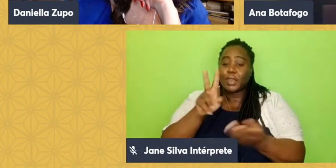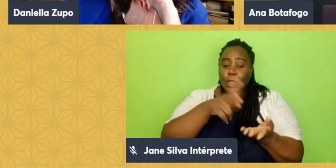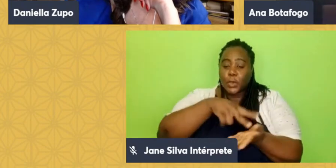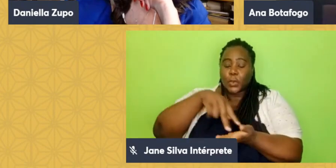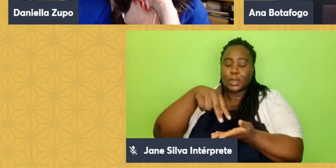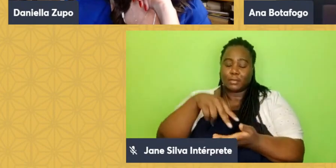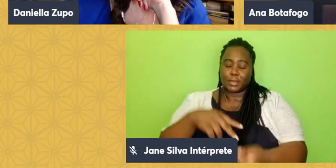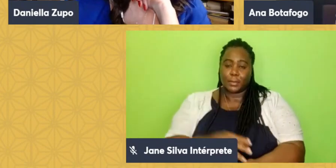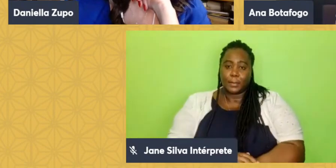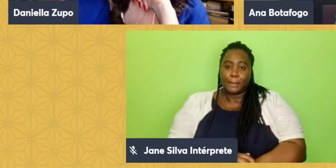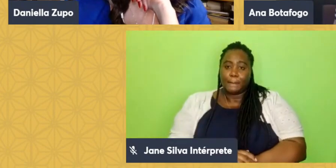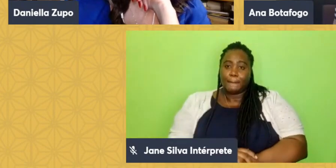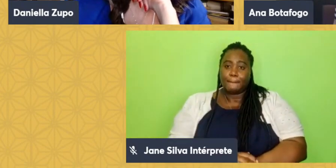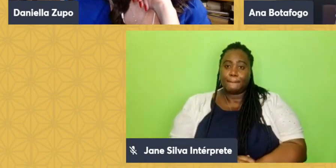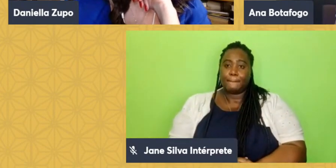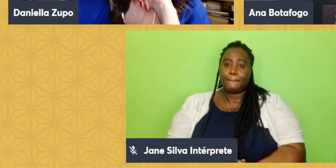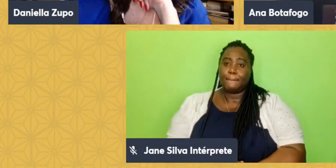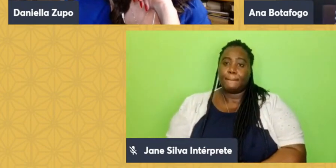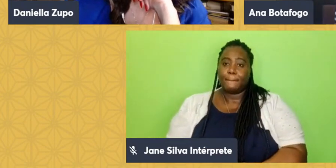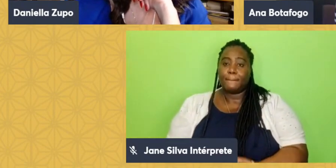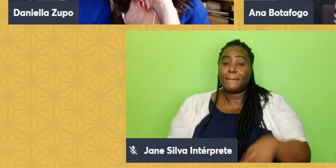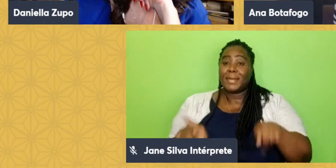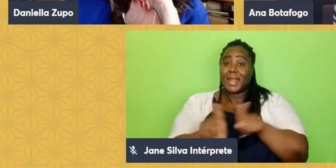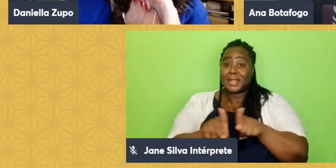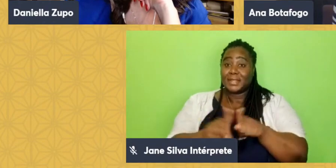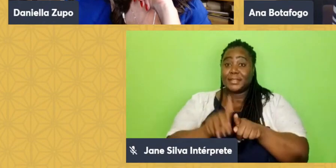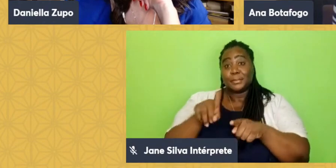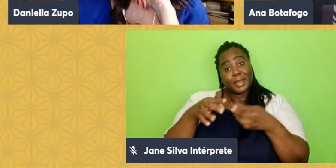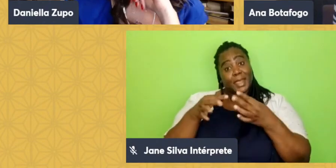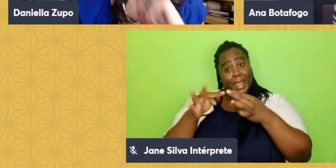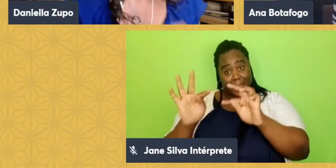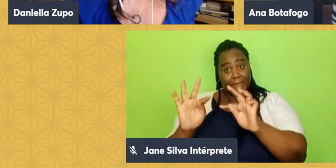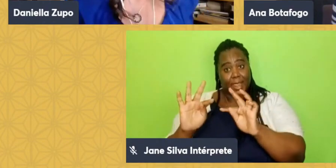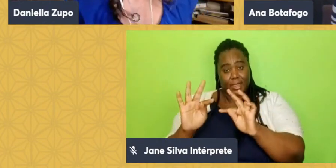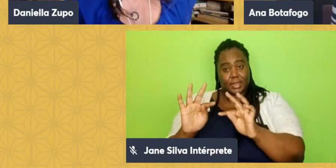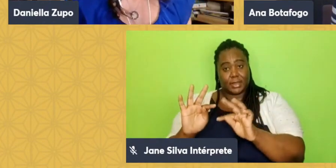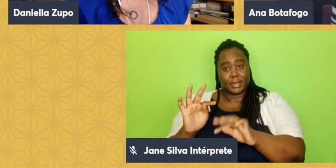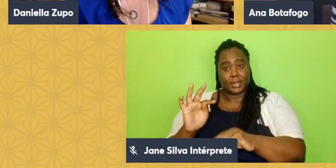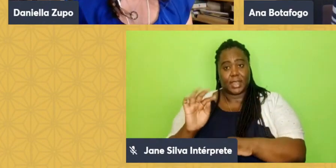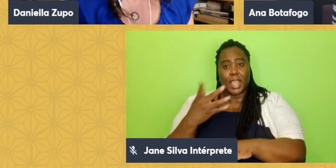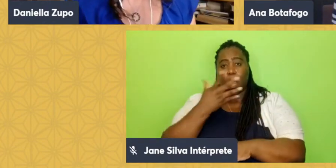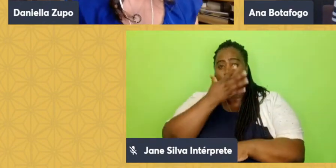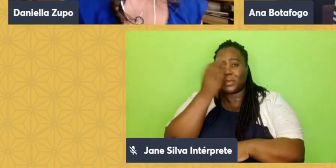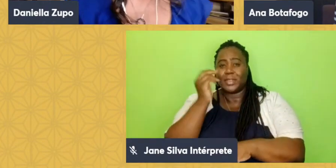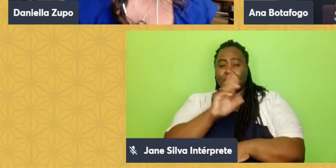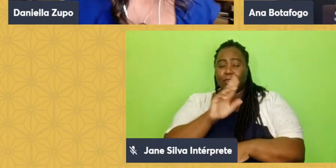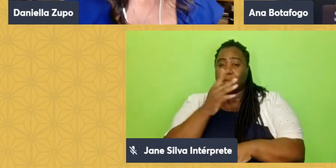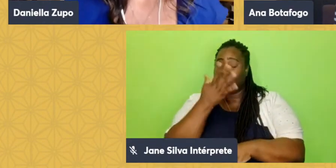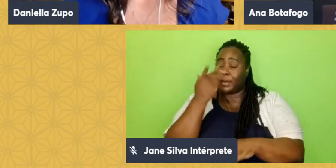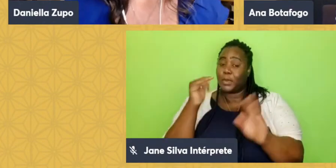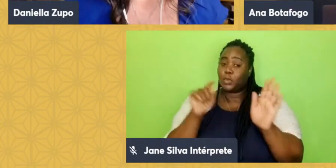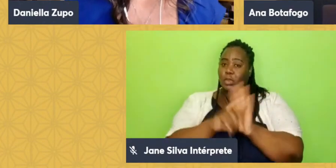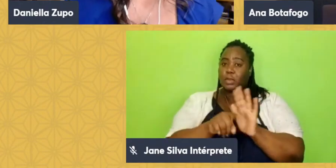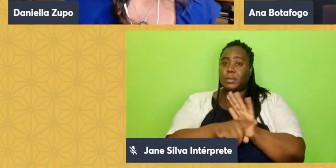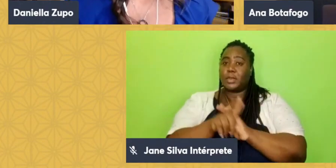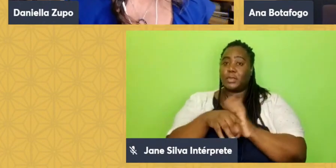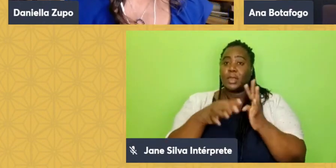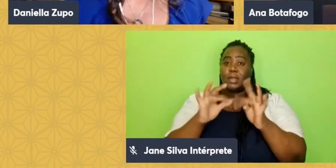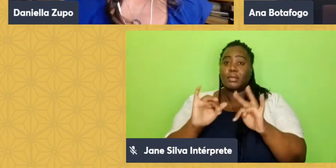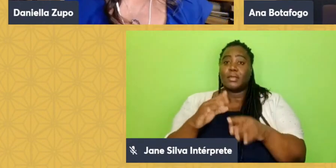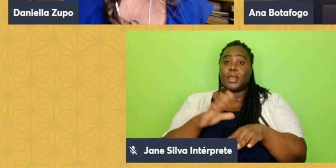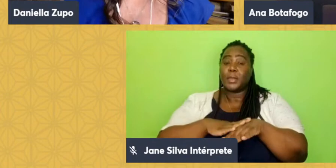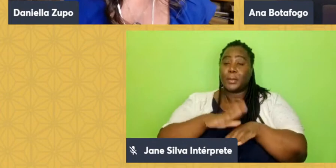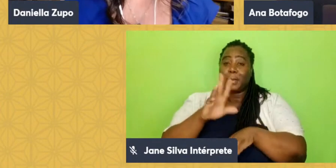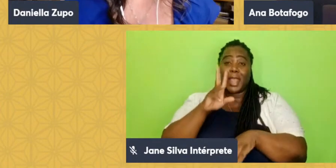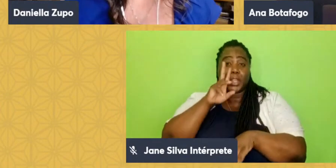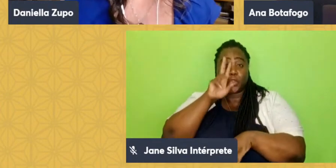levitar e também é isso daí é técnica eu esqueci o nome de quem me perguntou é técnica quanto